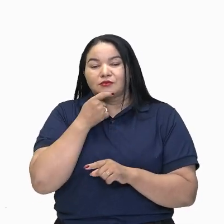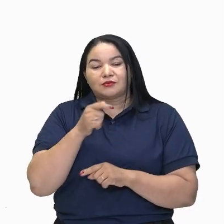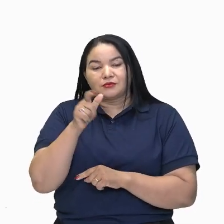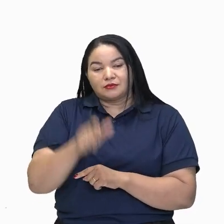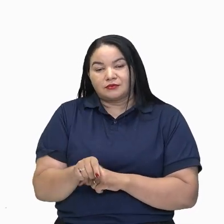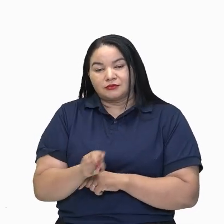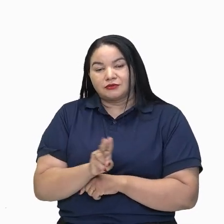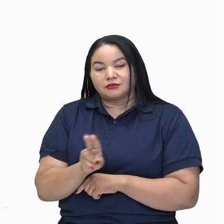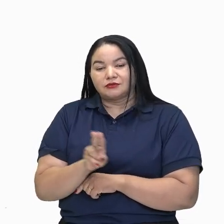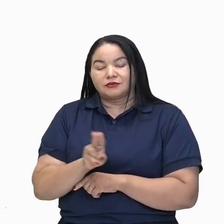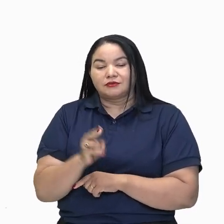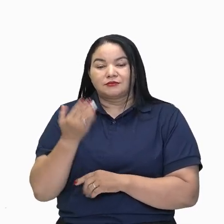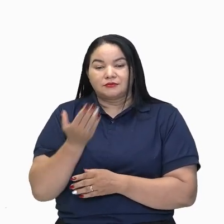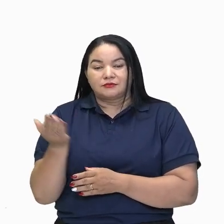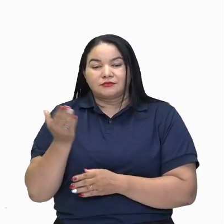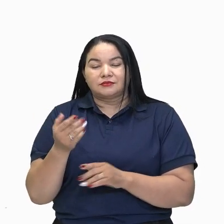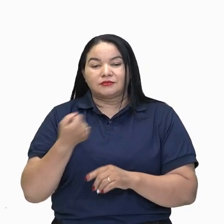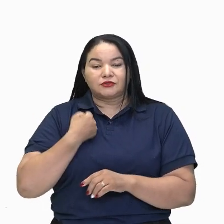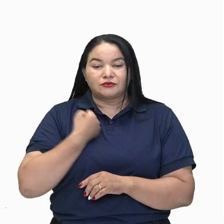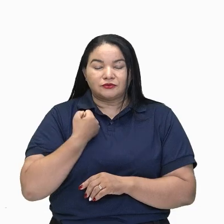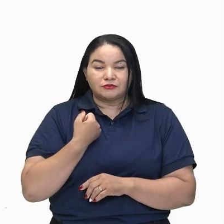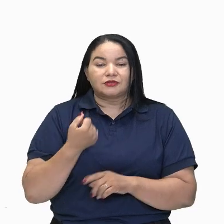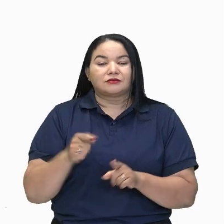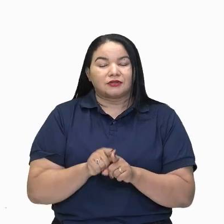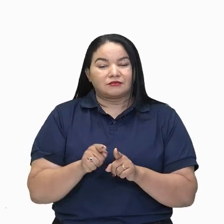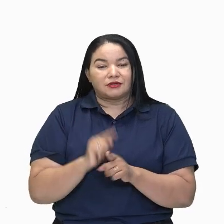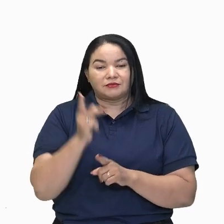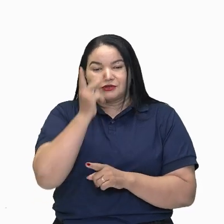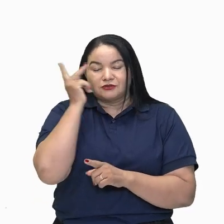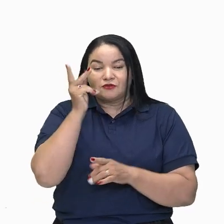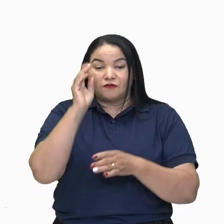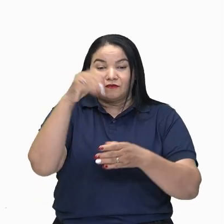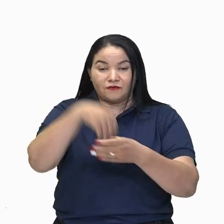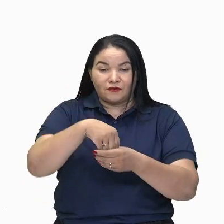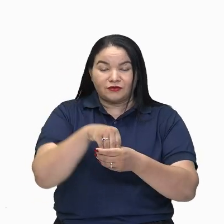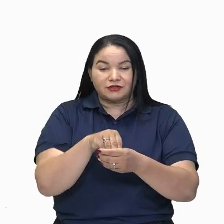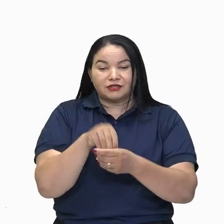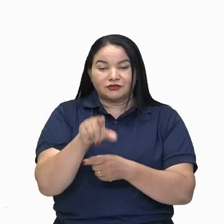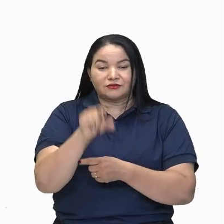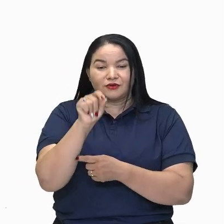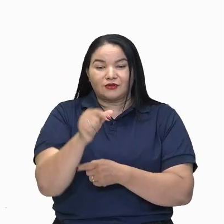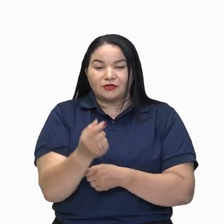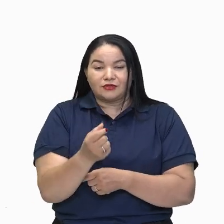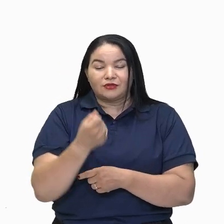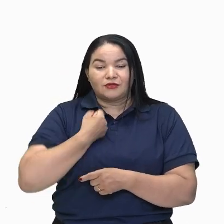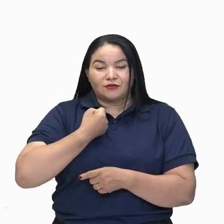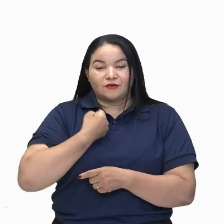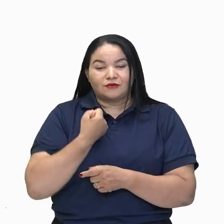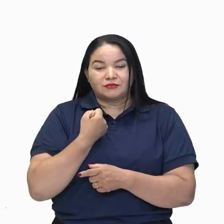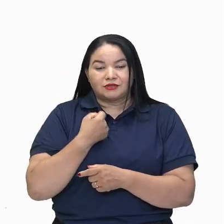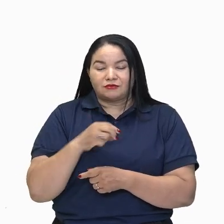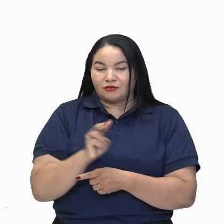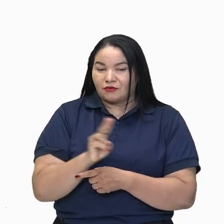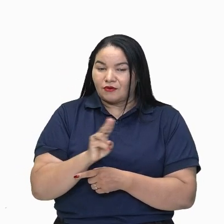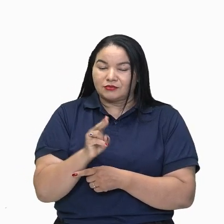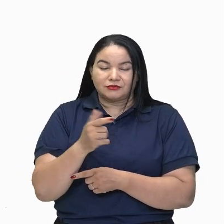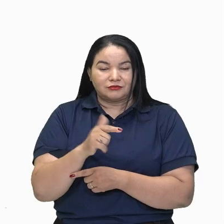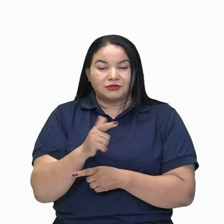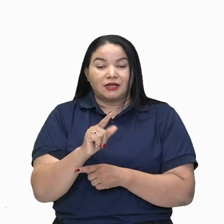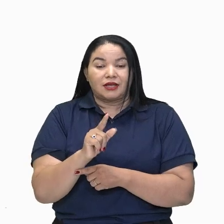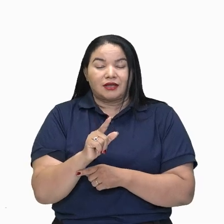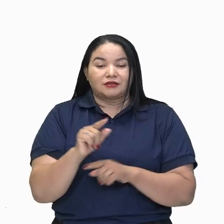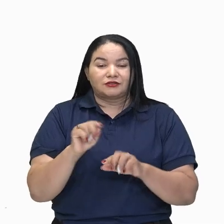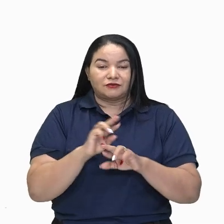o número 60, justamente quando a pessoa vai votar, ela vota no número, ela não vota no nome do candidato, né? E